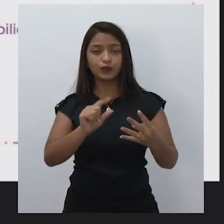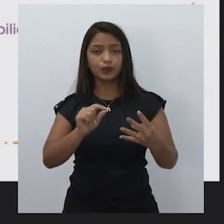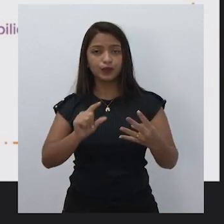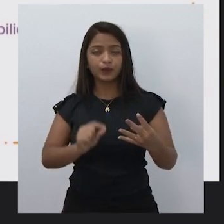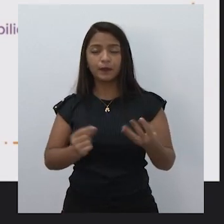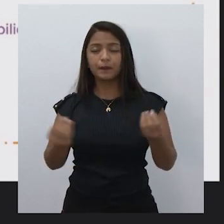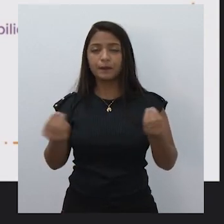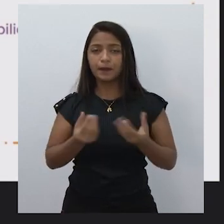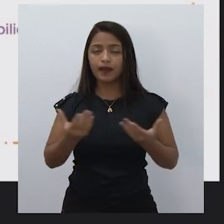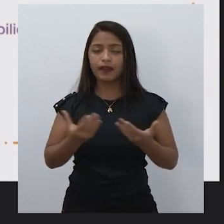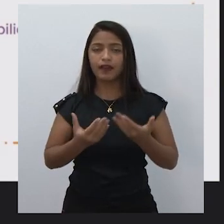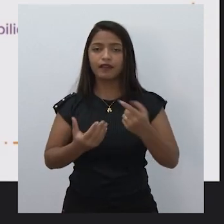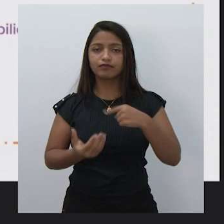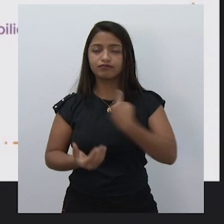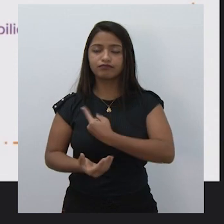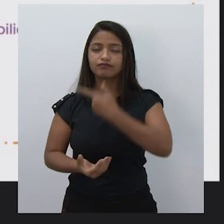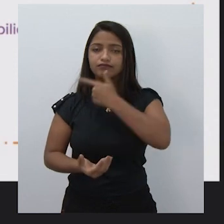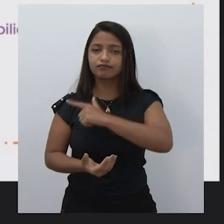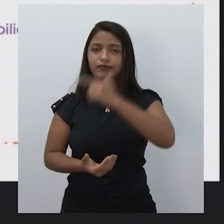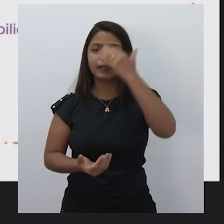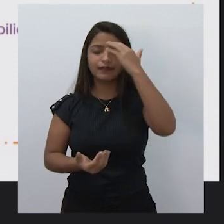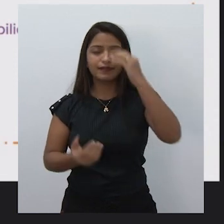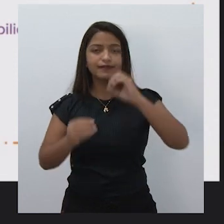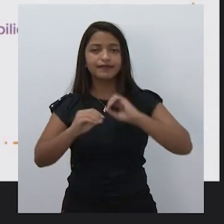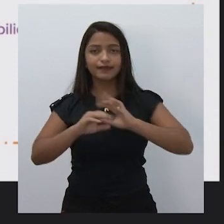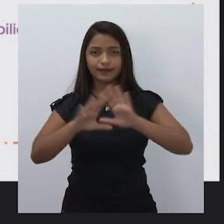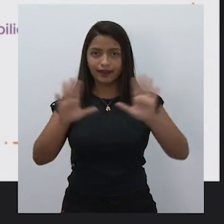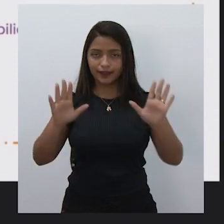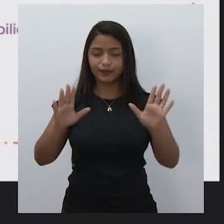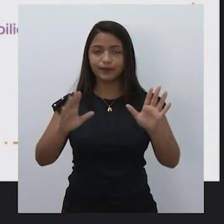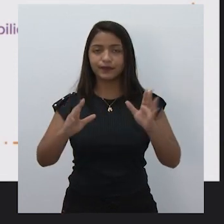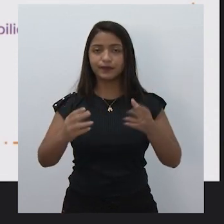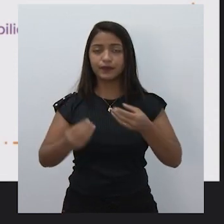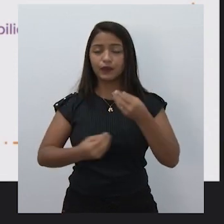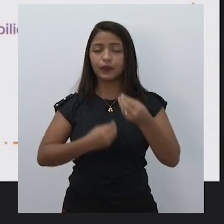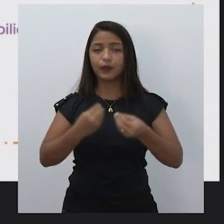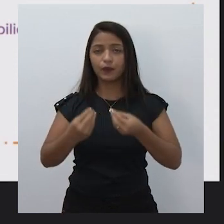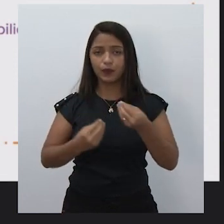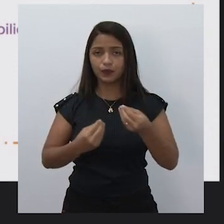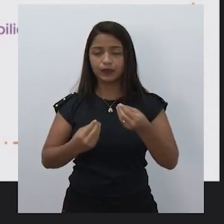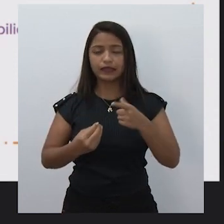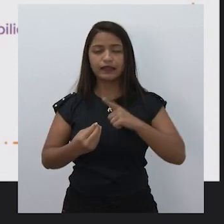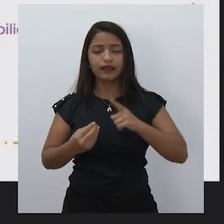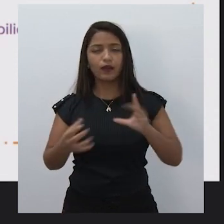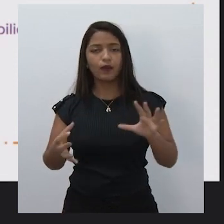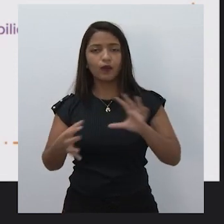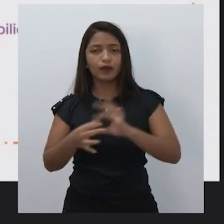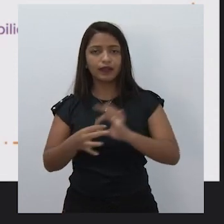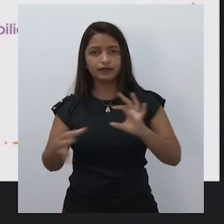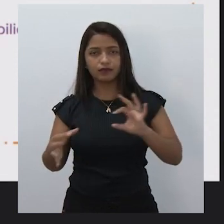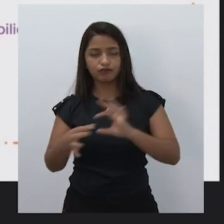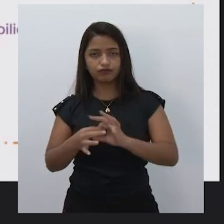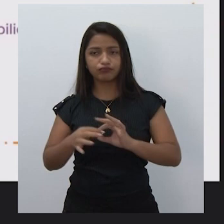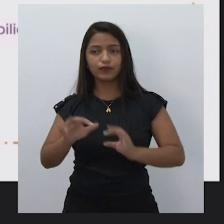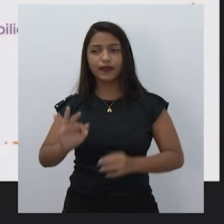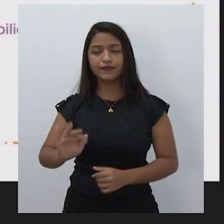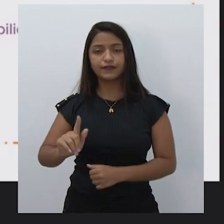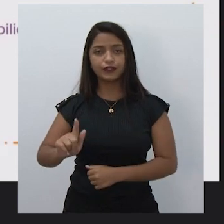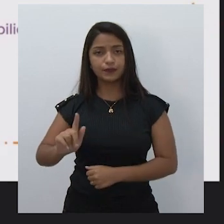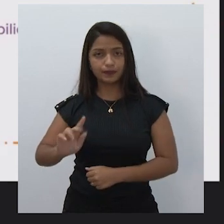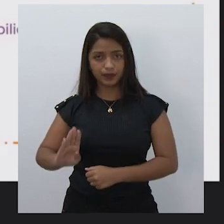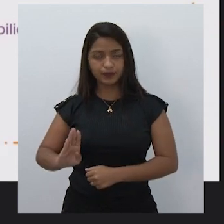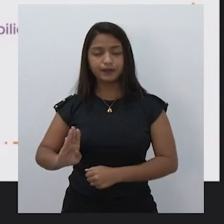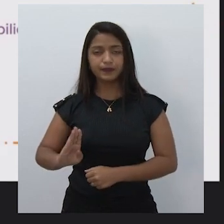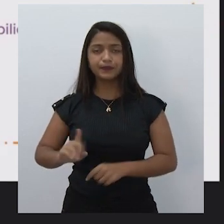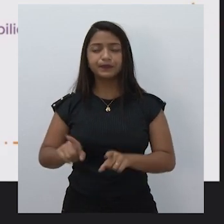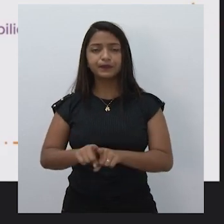entender muito bem como é que essas coisas, onde é que estão os pontos de conexão com a formação geral básica e como